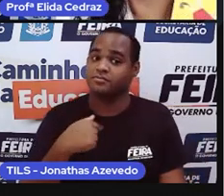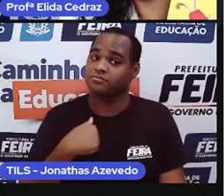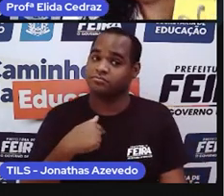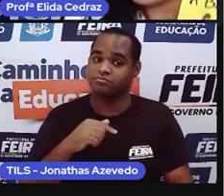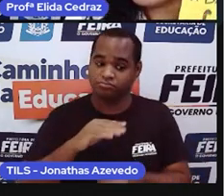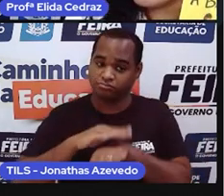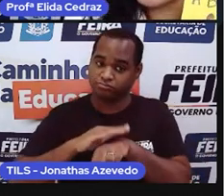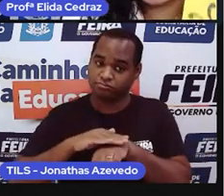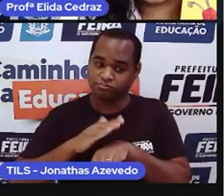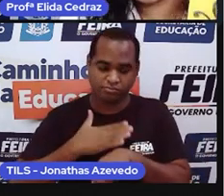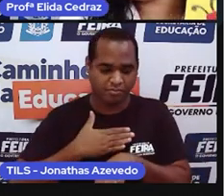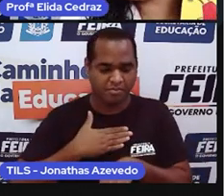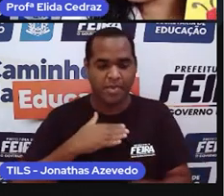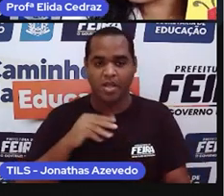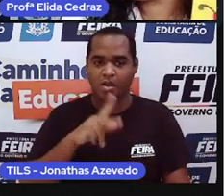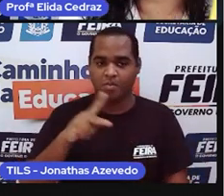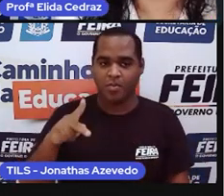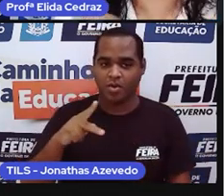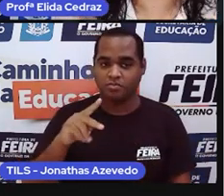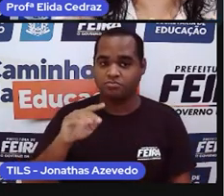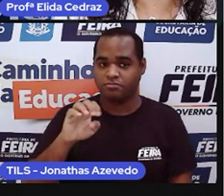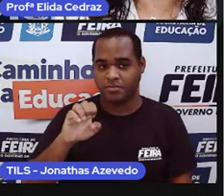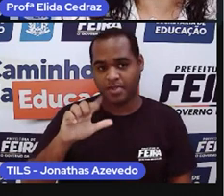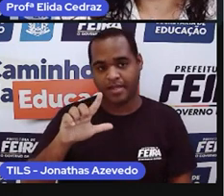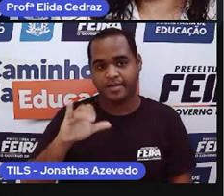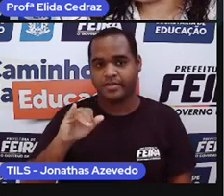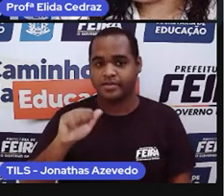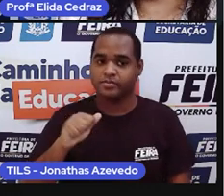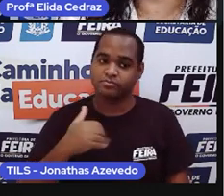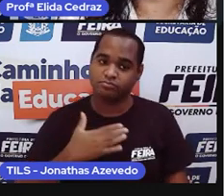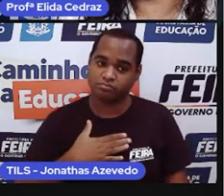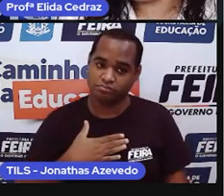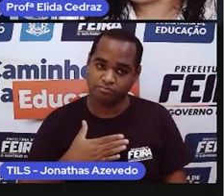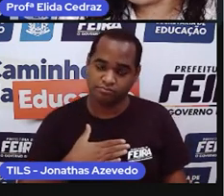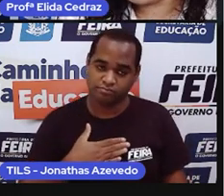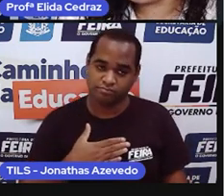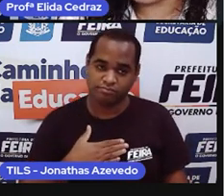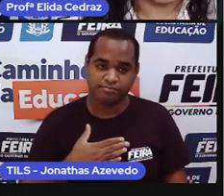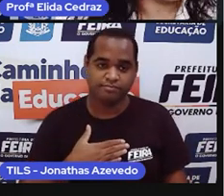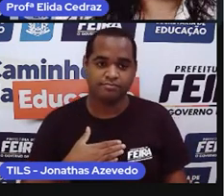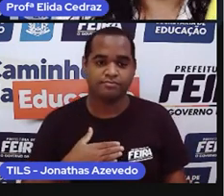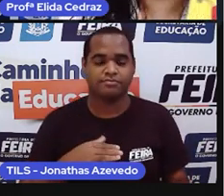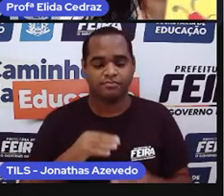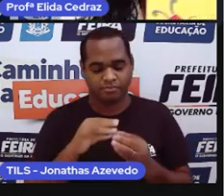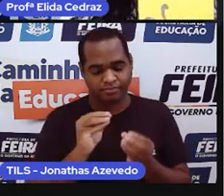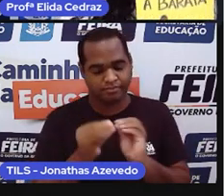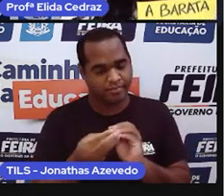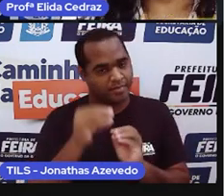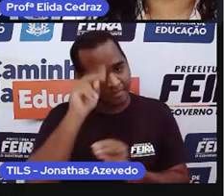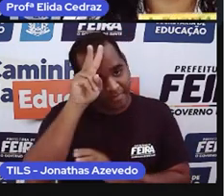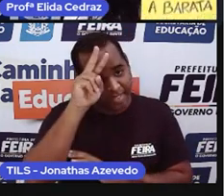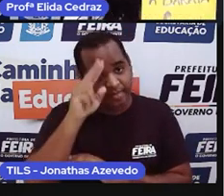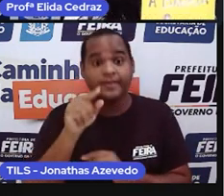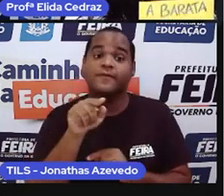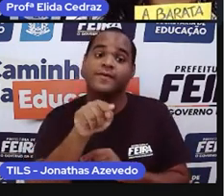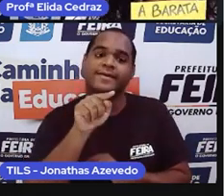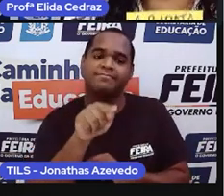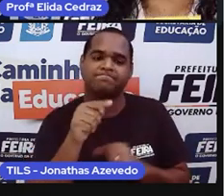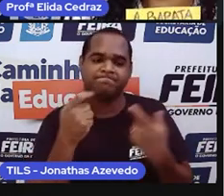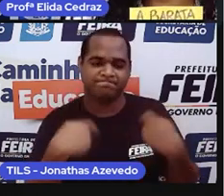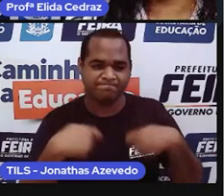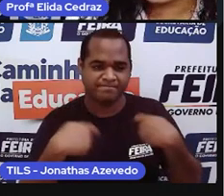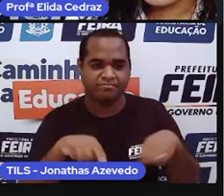esta dobradura de barata fui eu, Proélida. E você vai fazer